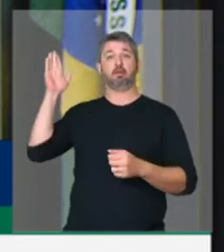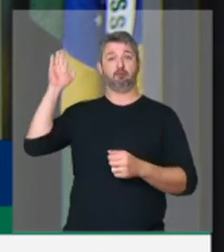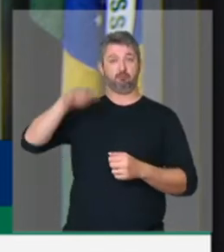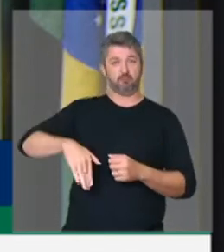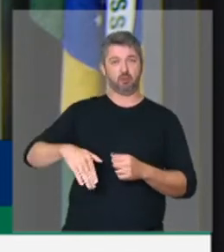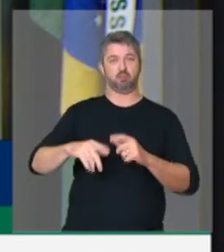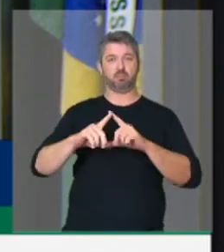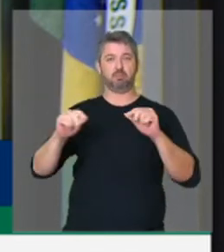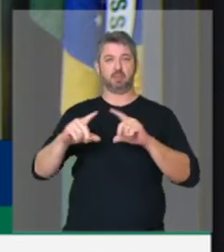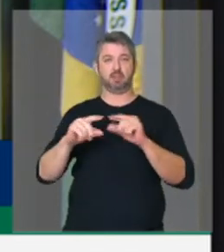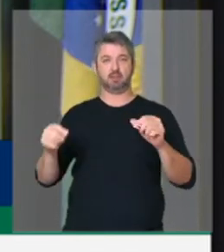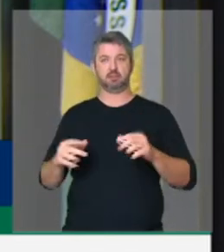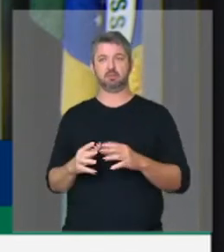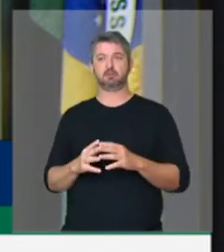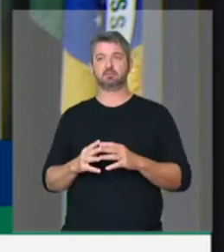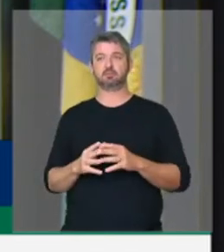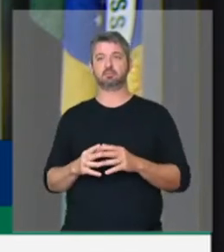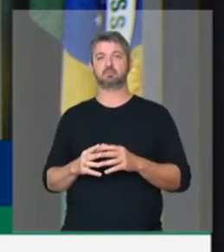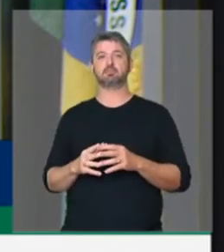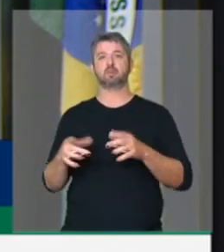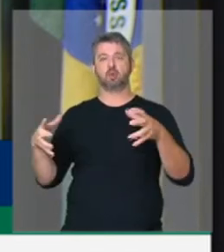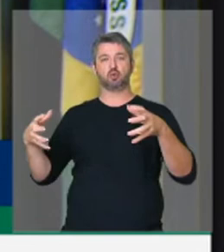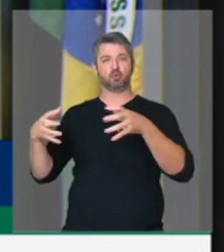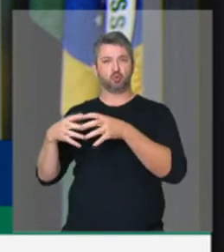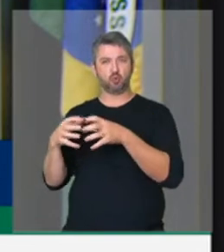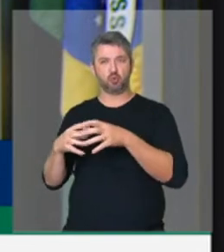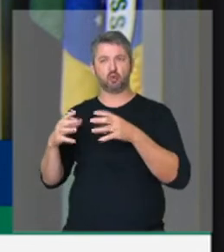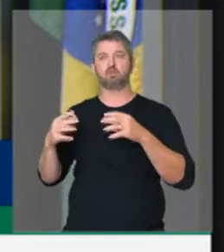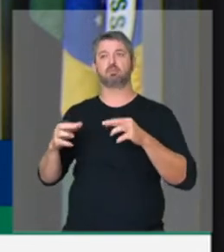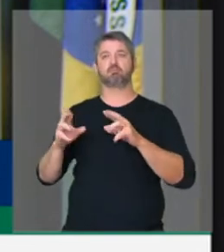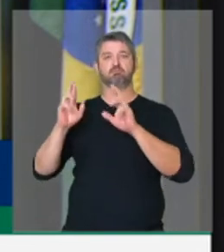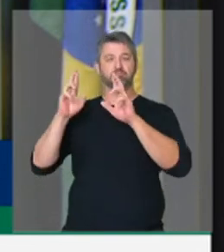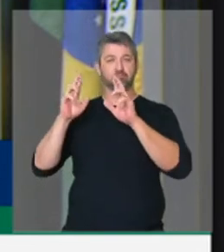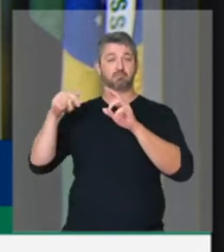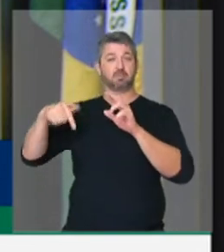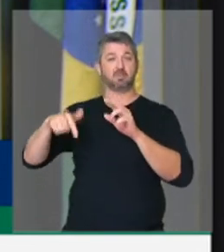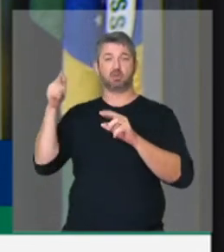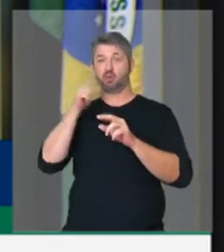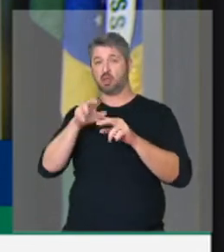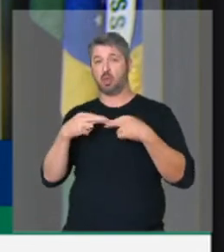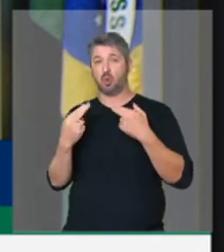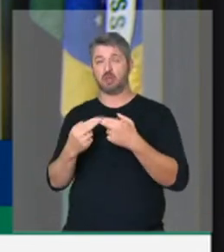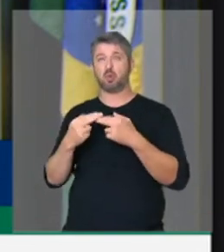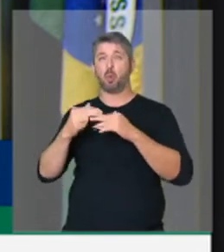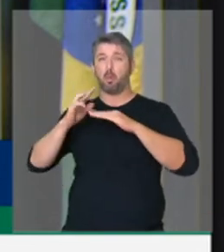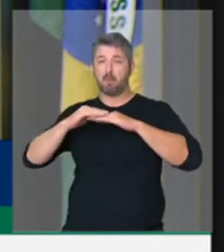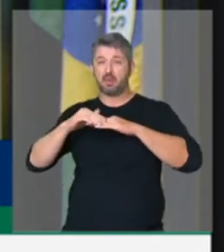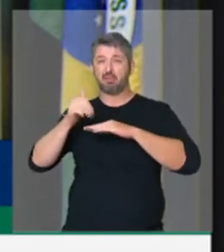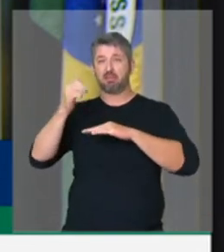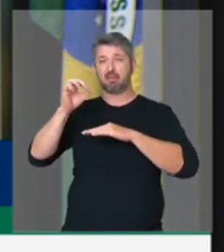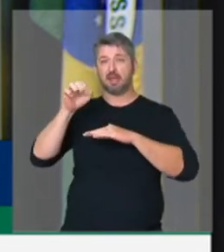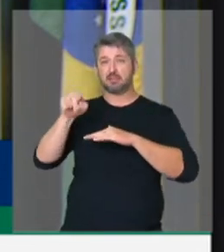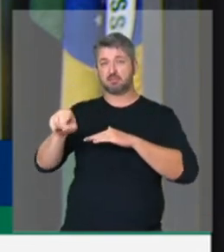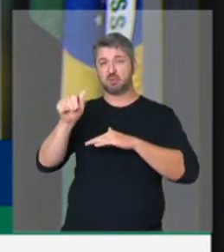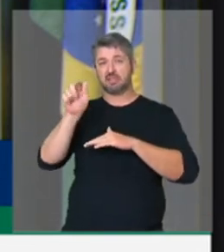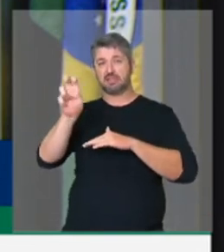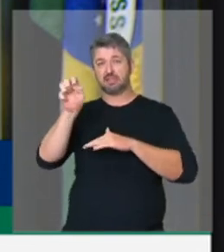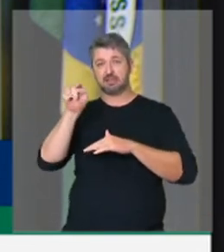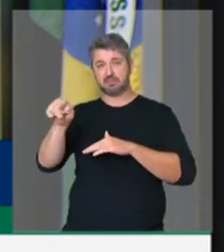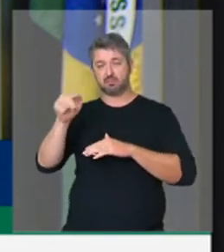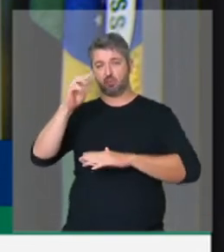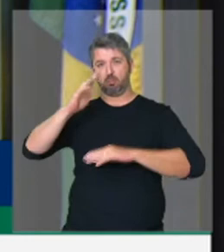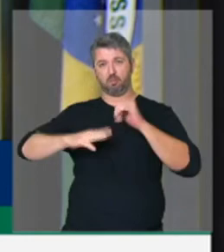Brasília com todo esse contingente, esperamos aqui reunir no mínimo 10, 15 mil